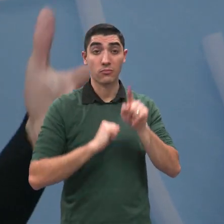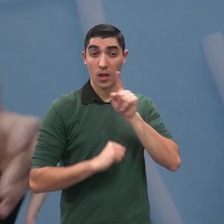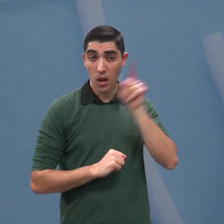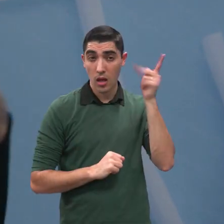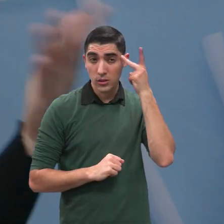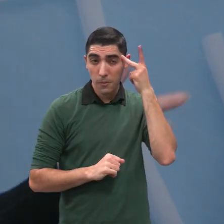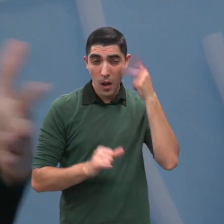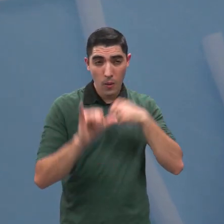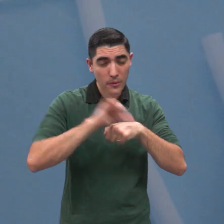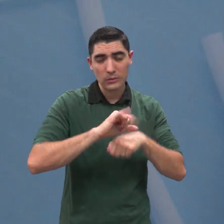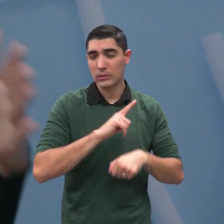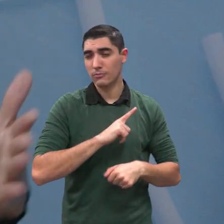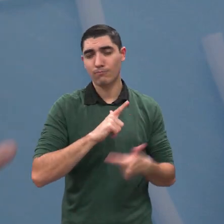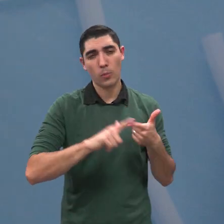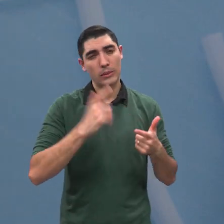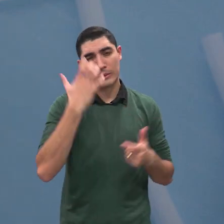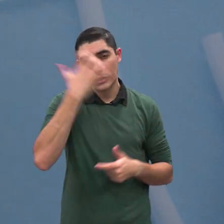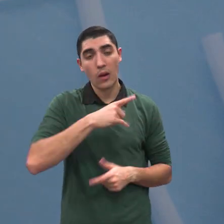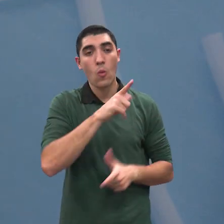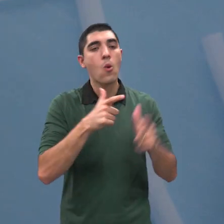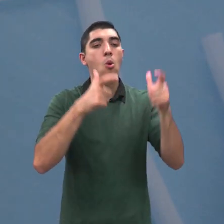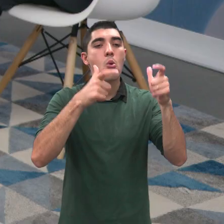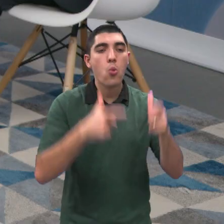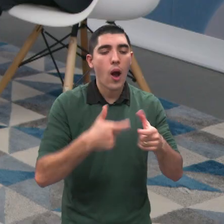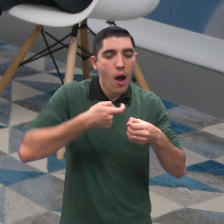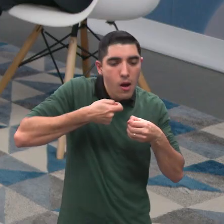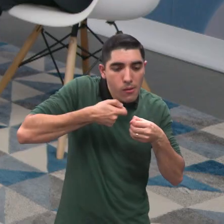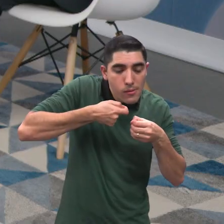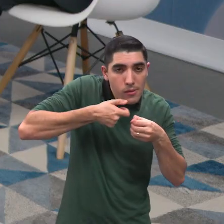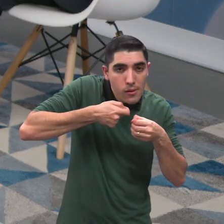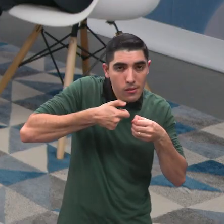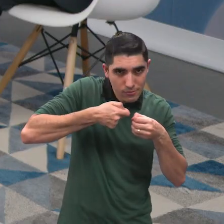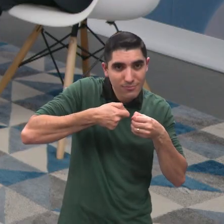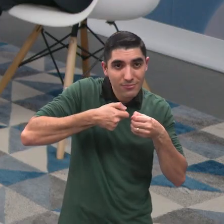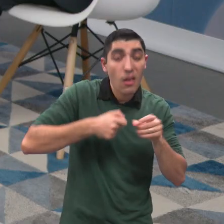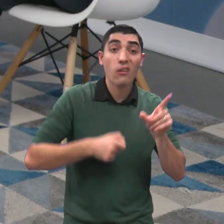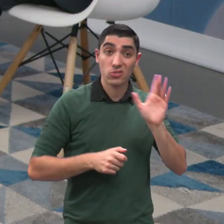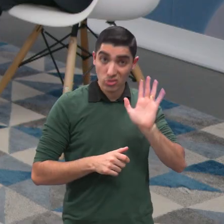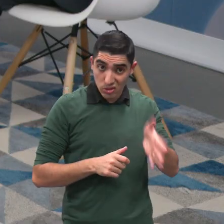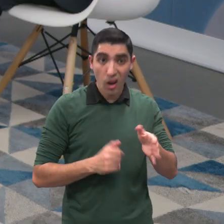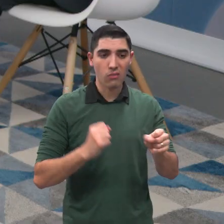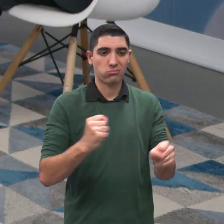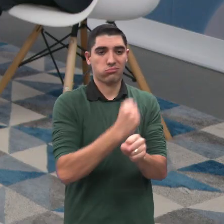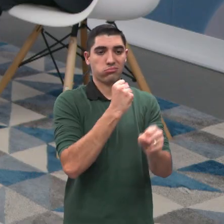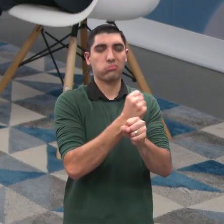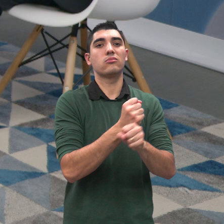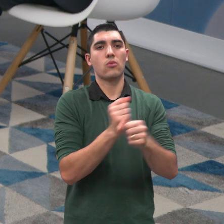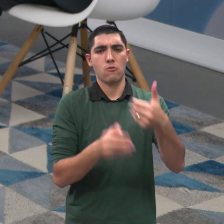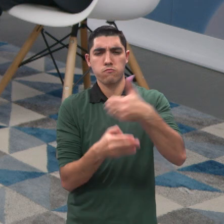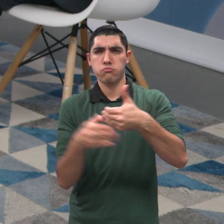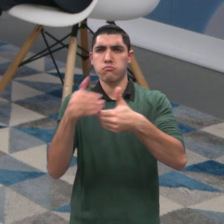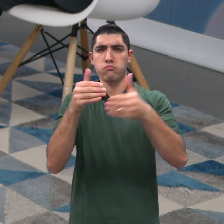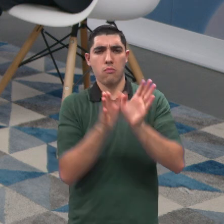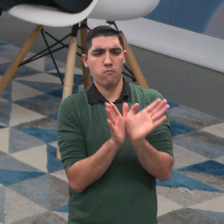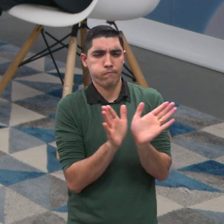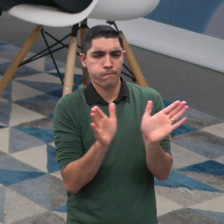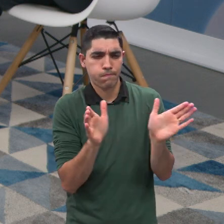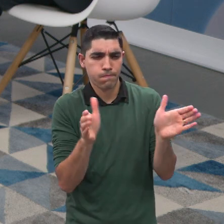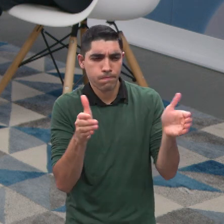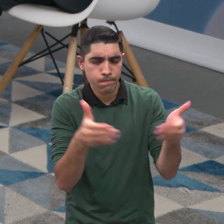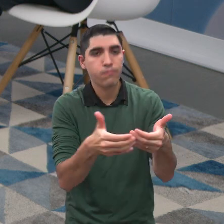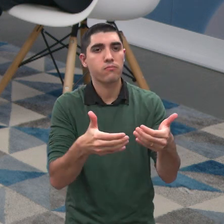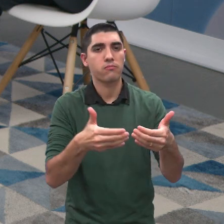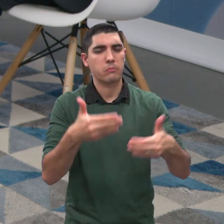muito sério lá no centro de São Paulo com a Cracolândia, né? Foram construídos muros, barreiras ali para